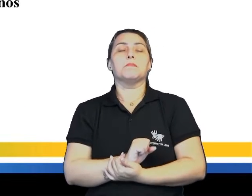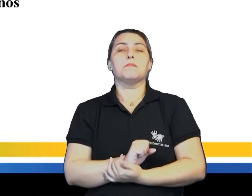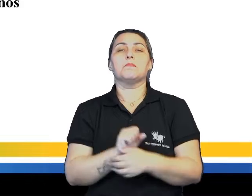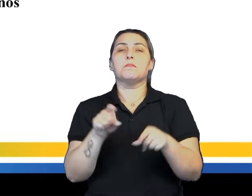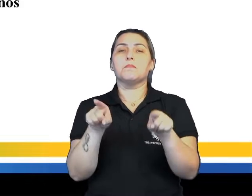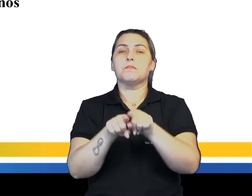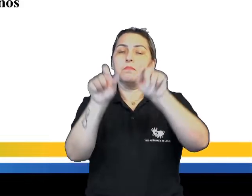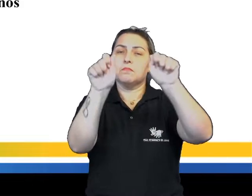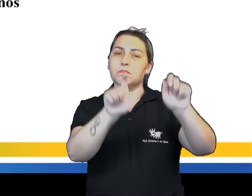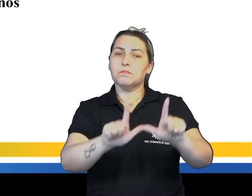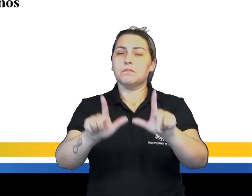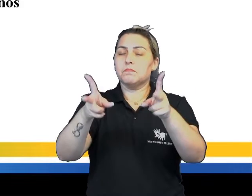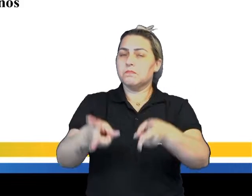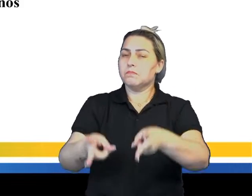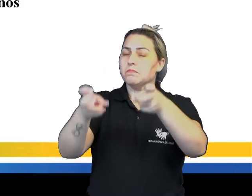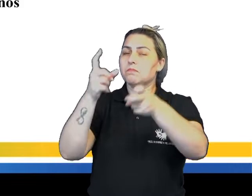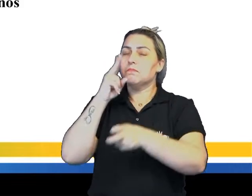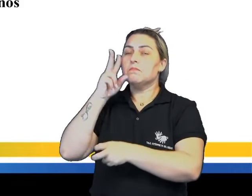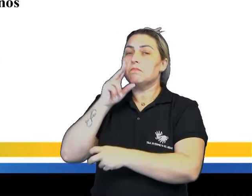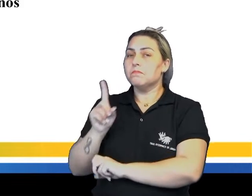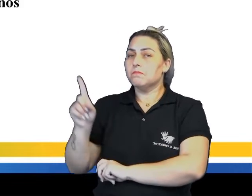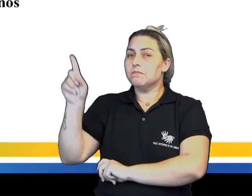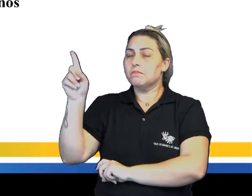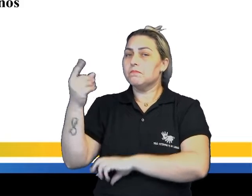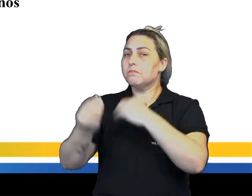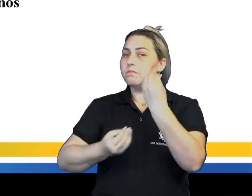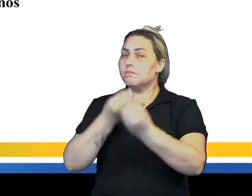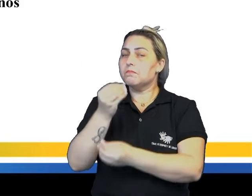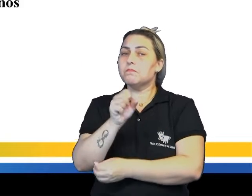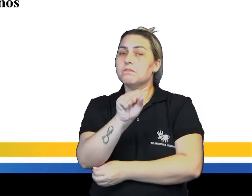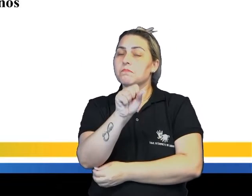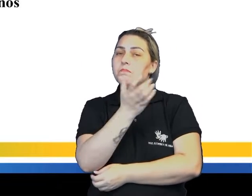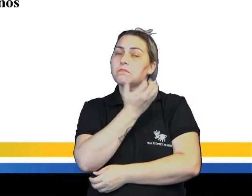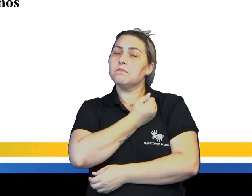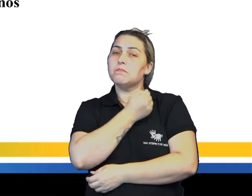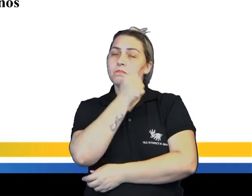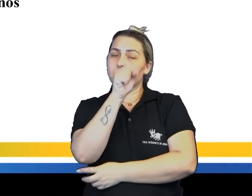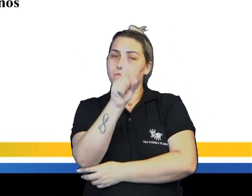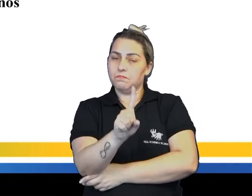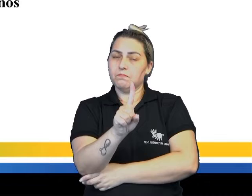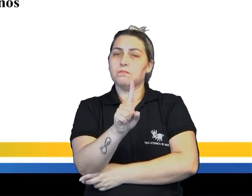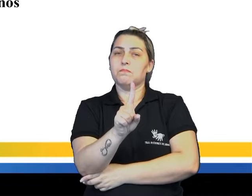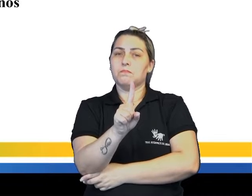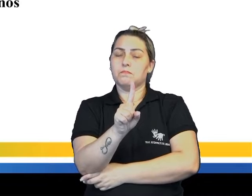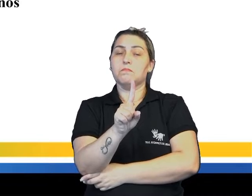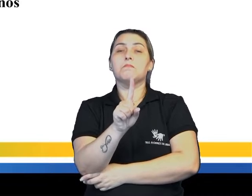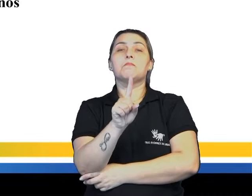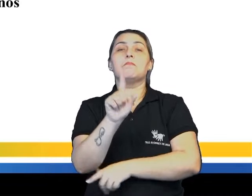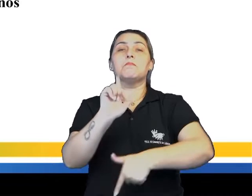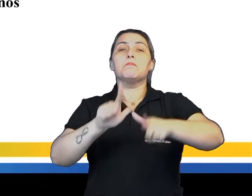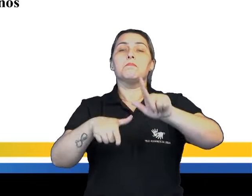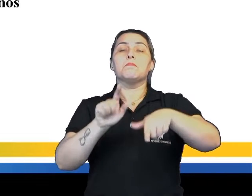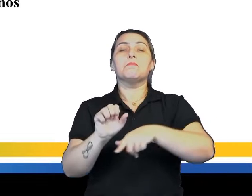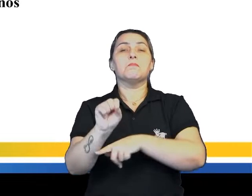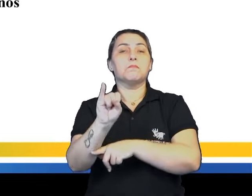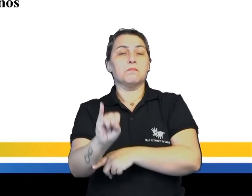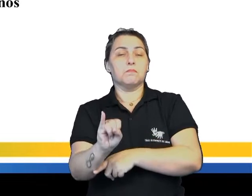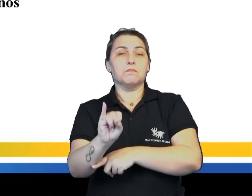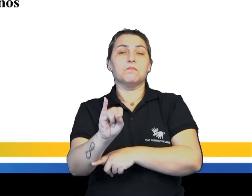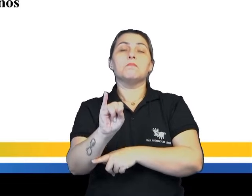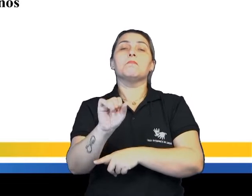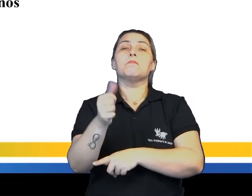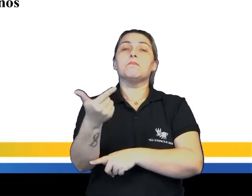deixei aqui no slide para vocês verificarem como que é. O 1 a gente identifica com a letra I, o 2 a